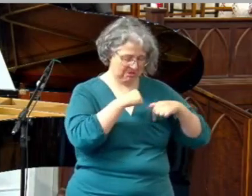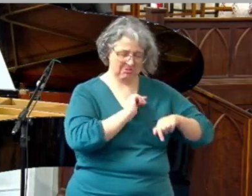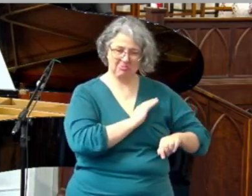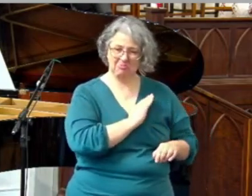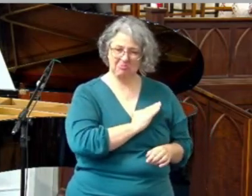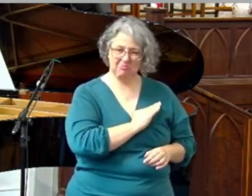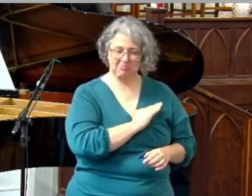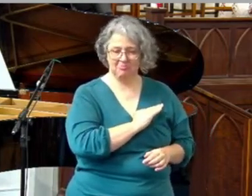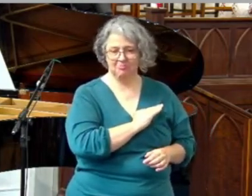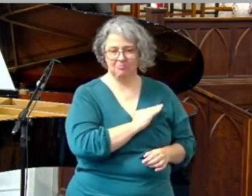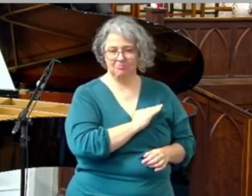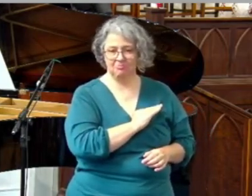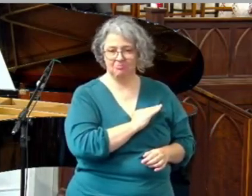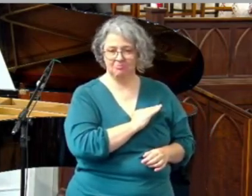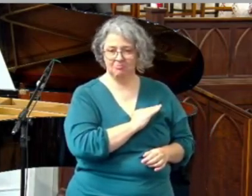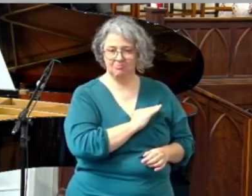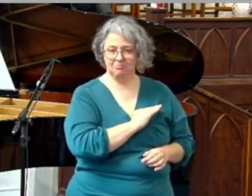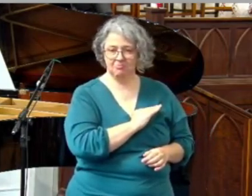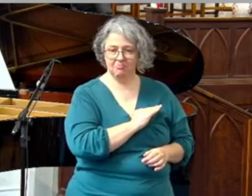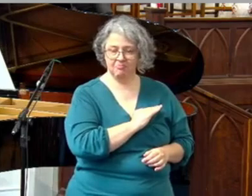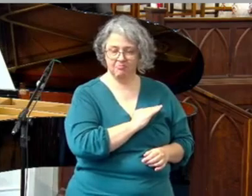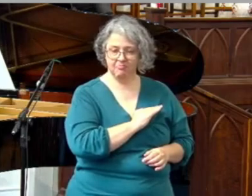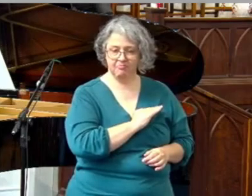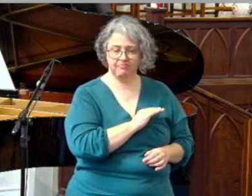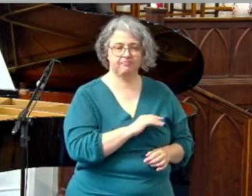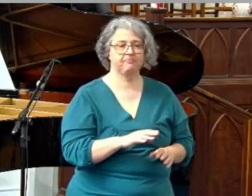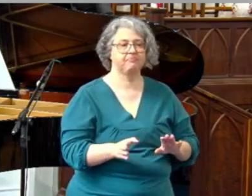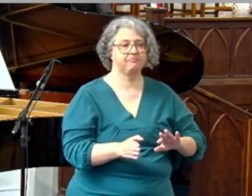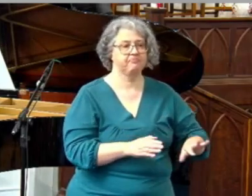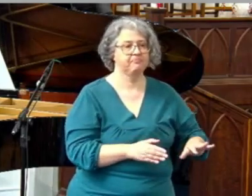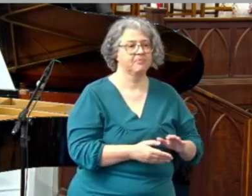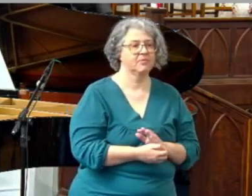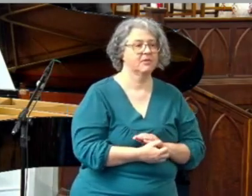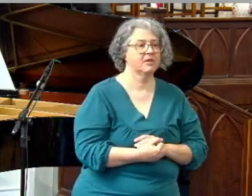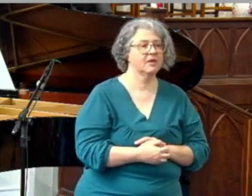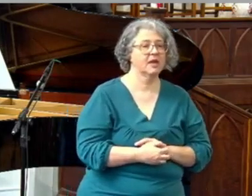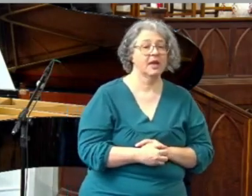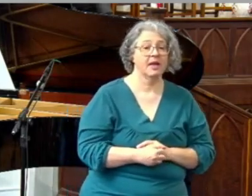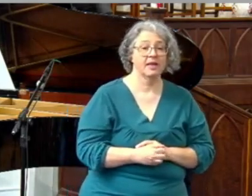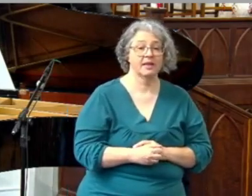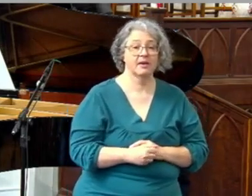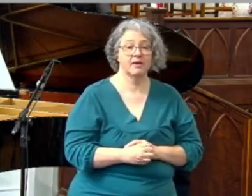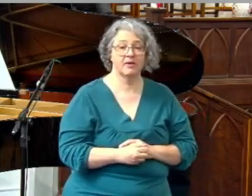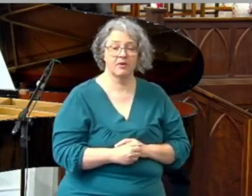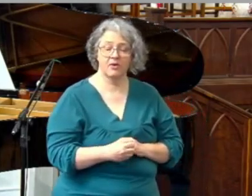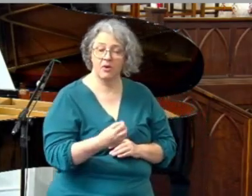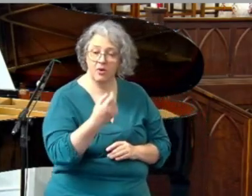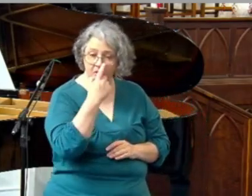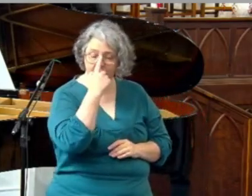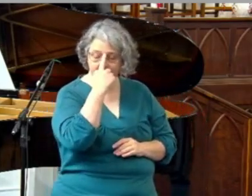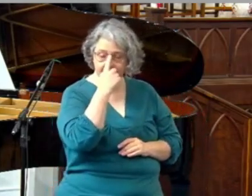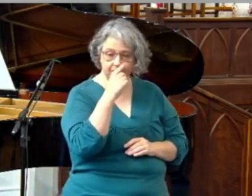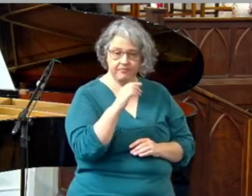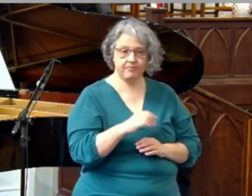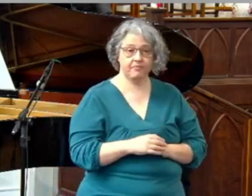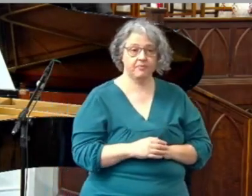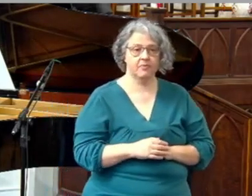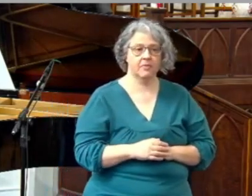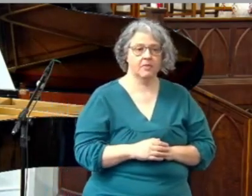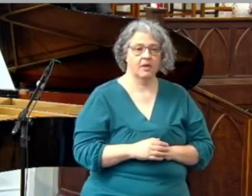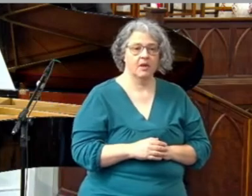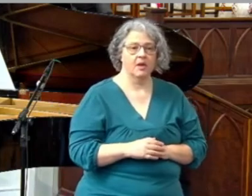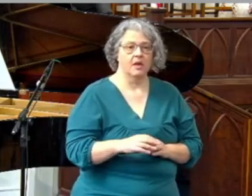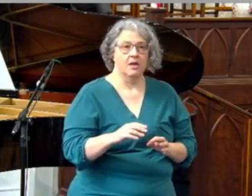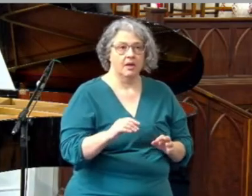2 exemplos de animais na época de Cristo, bem diferente da nossa época. Eles eram tidos como